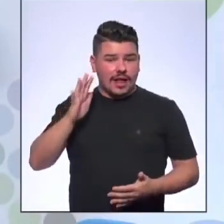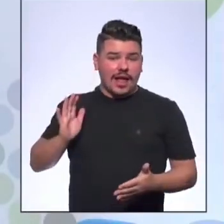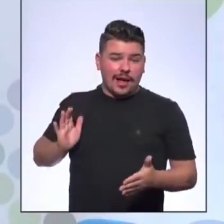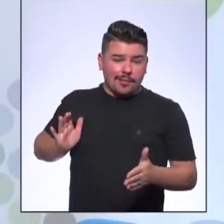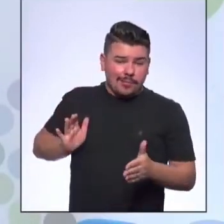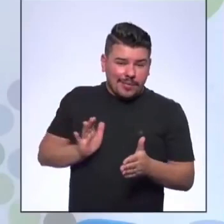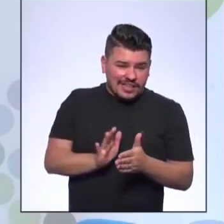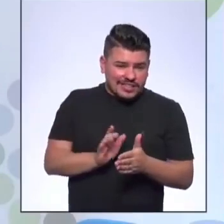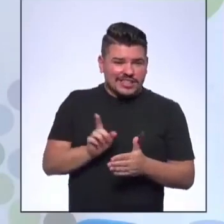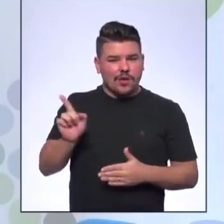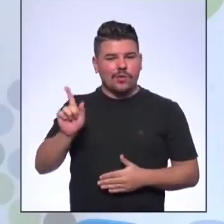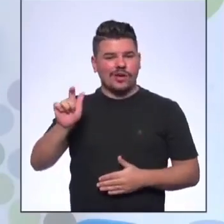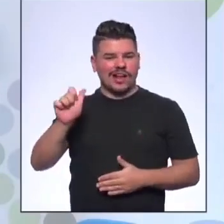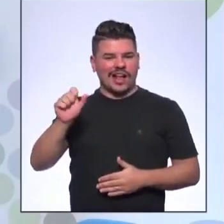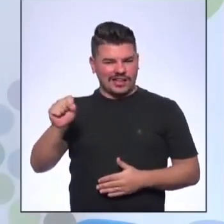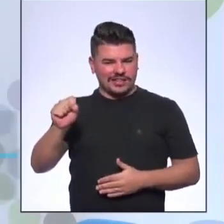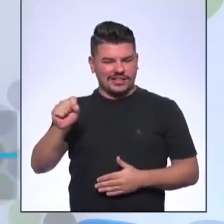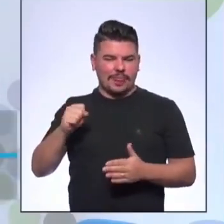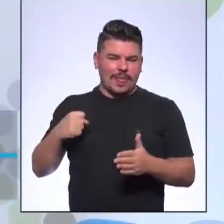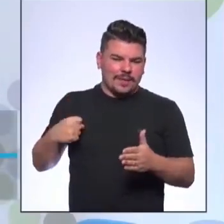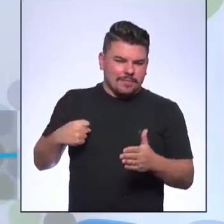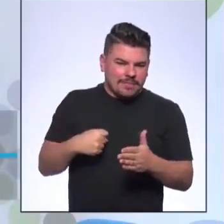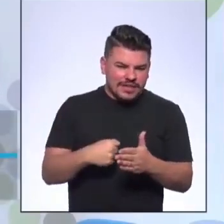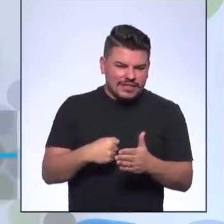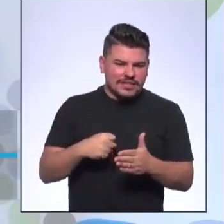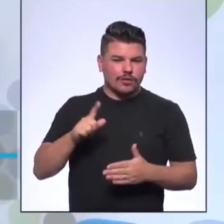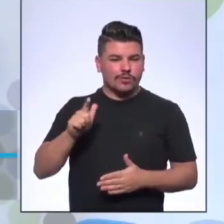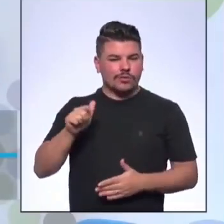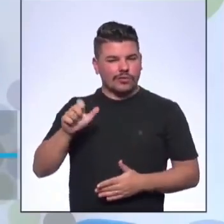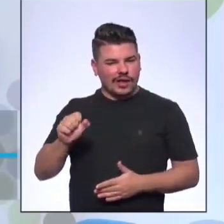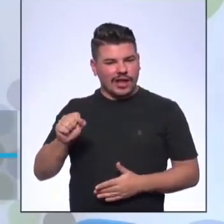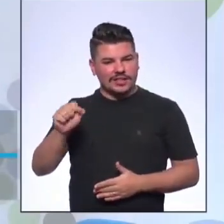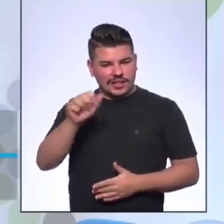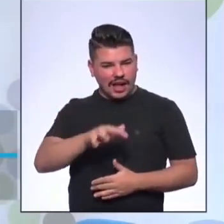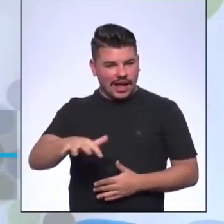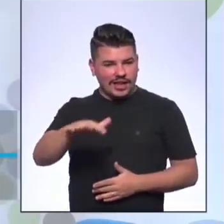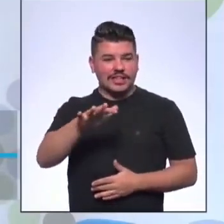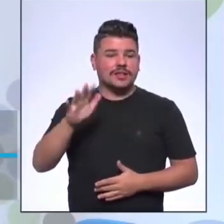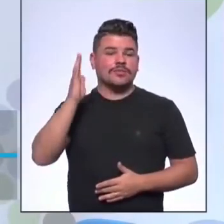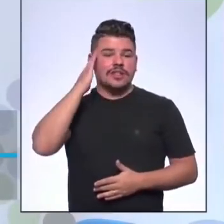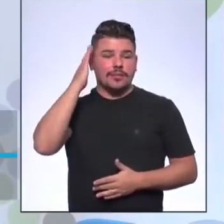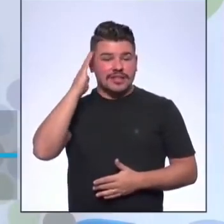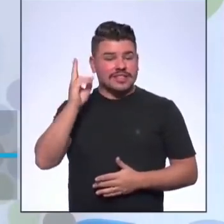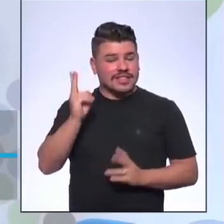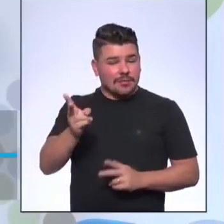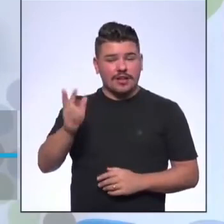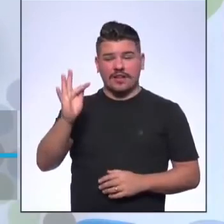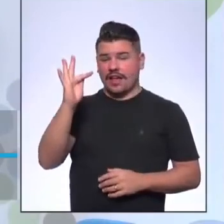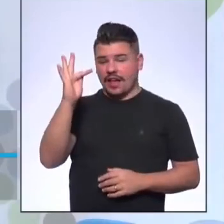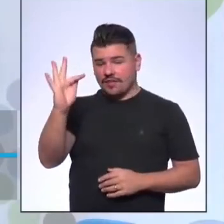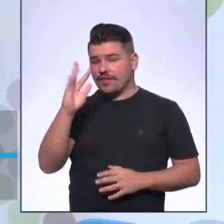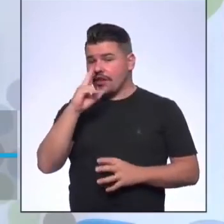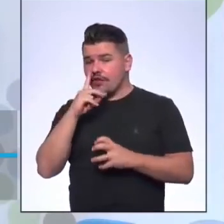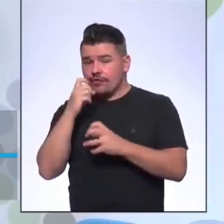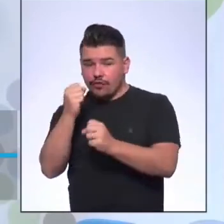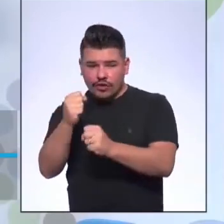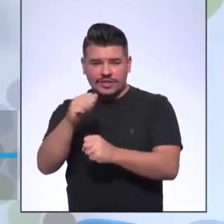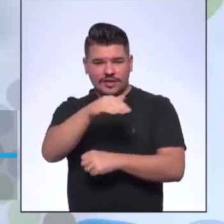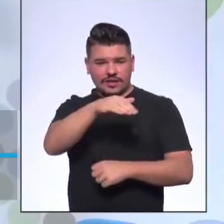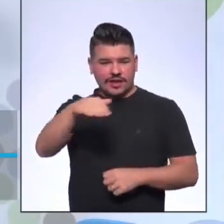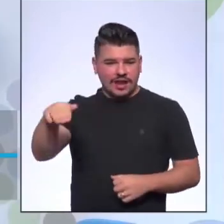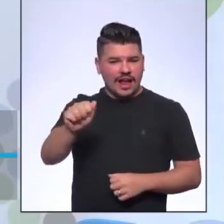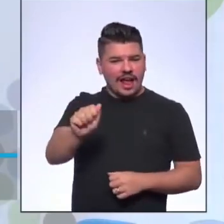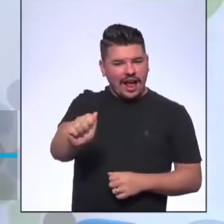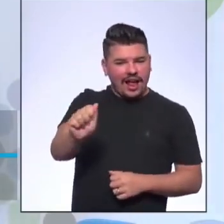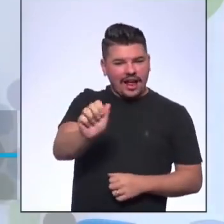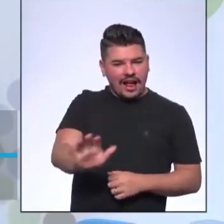gás, né, exerceu no sistema. O que é isso? Essa pressão é o quê? As moléculas estão interagindo, né, com